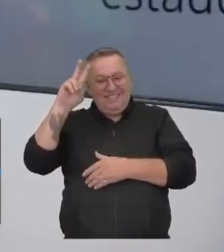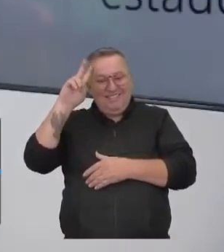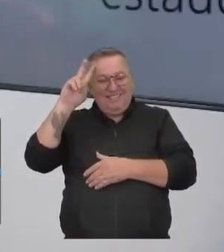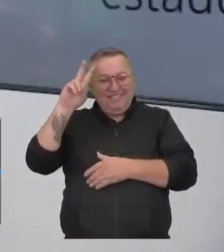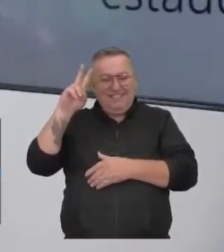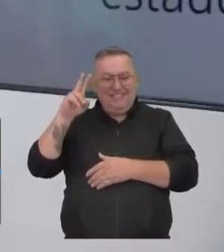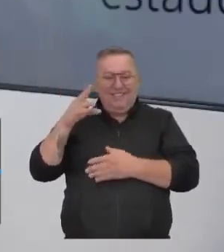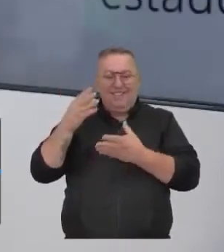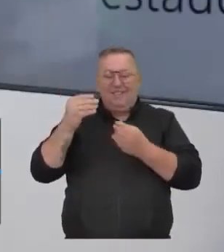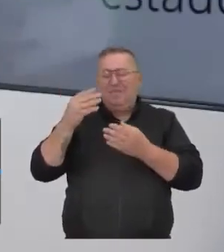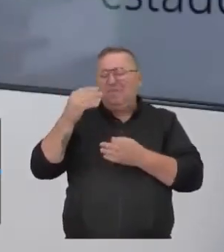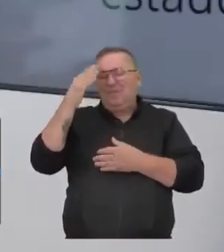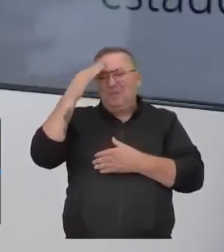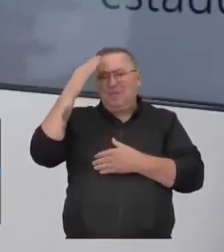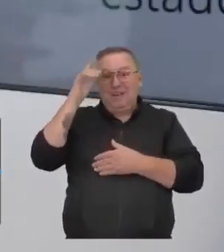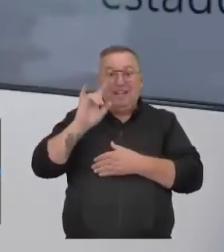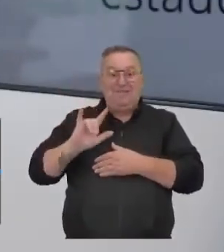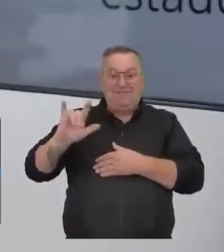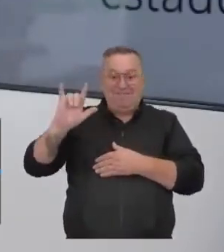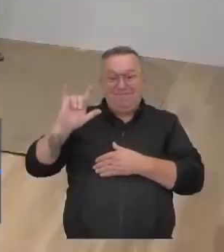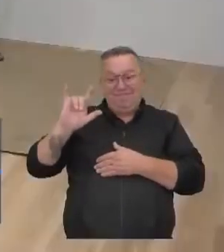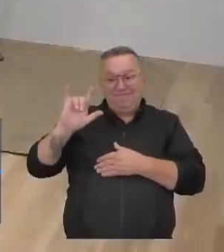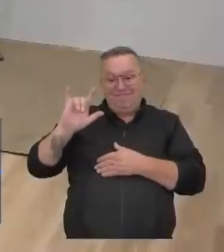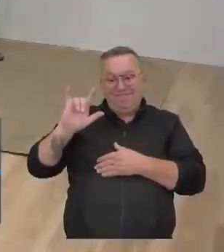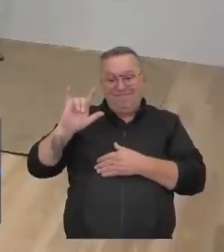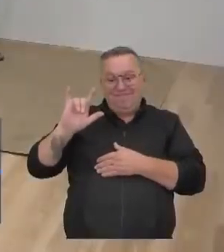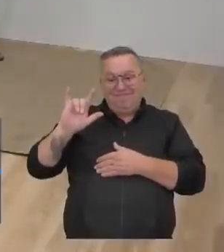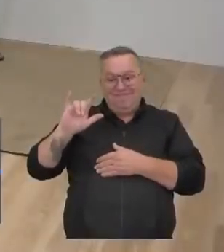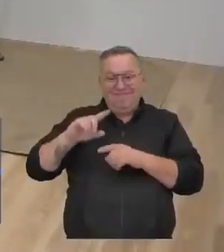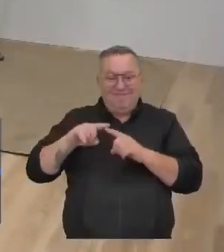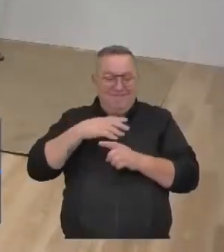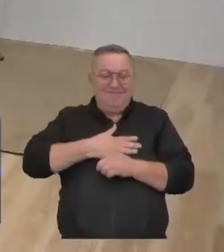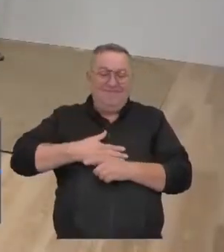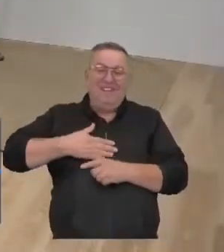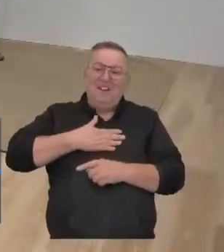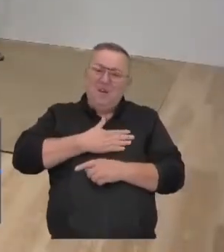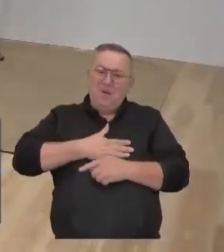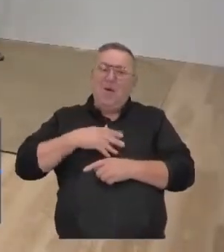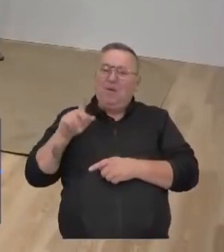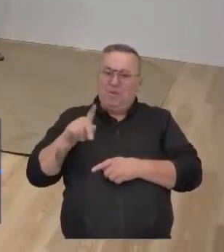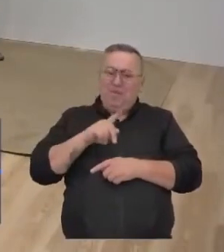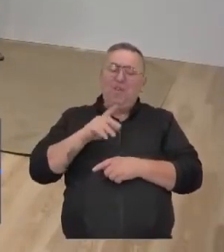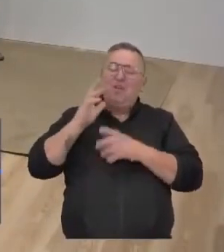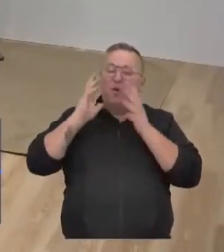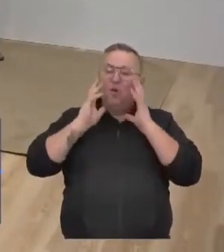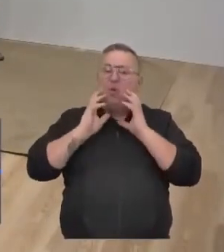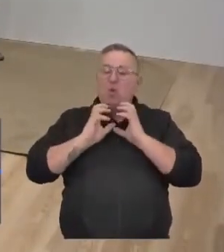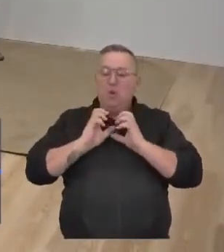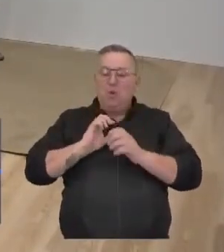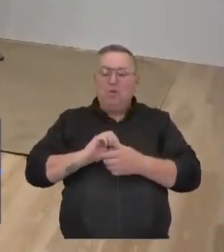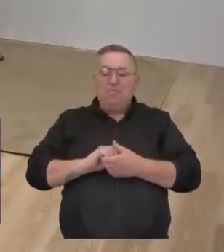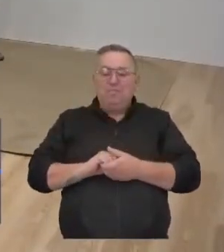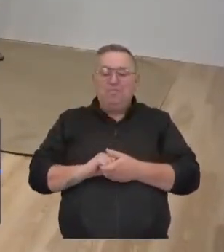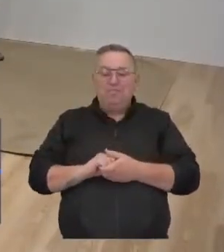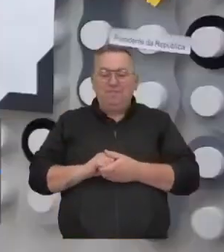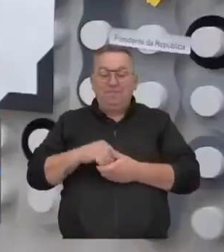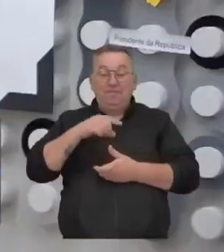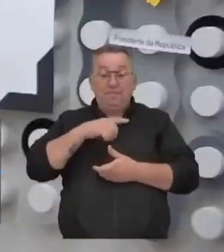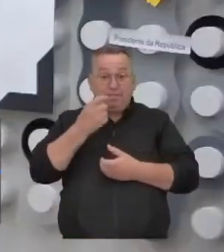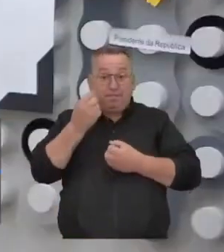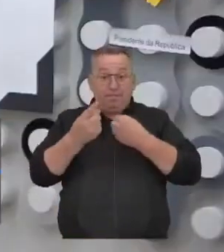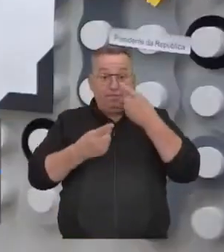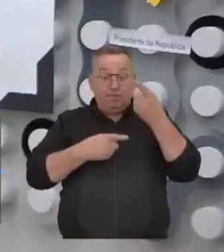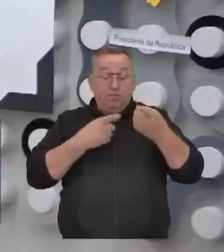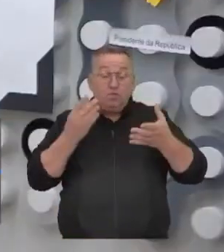muito adoram obrigada. também. Eu que amo, né? É O sexto é muito gostoso de dar aula aqui, Protone. Muito bom, muito bom. Olha só, teve alguns